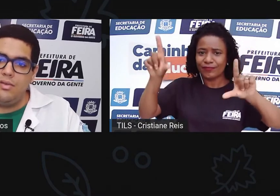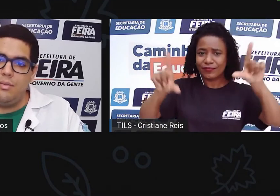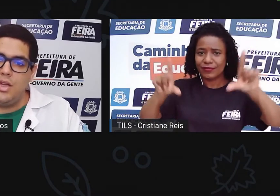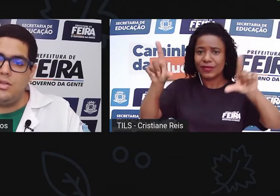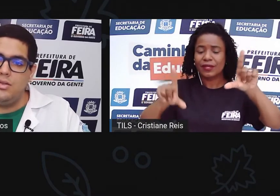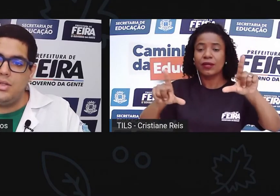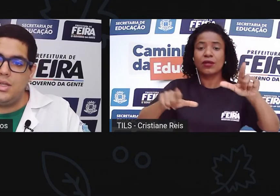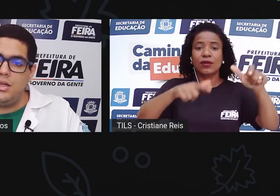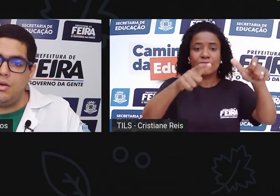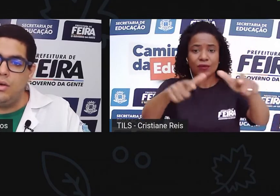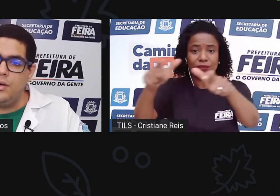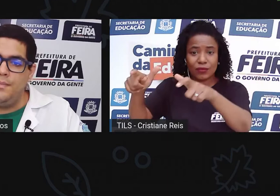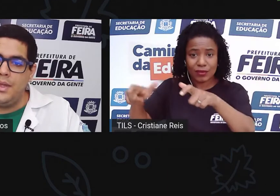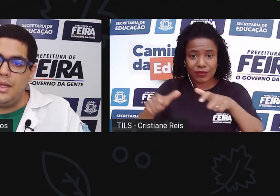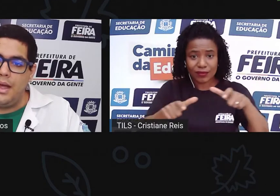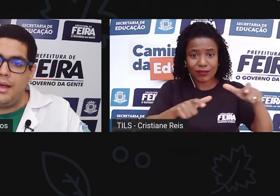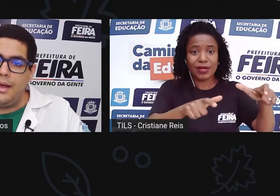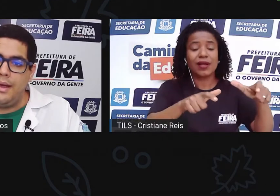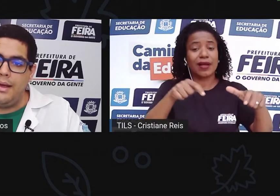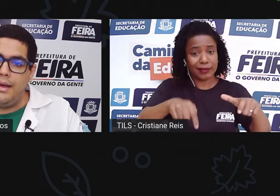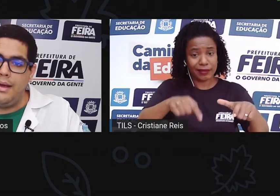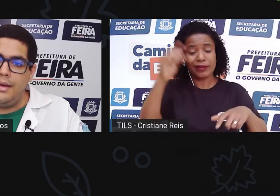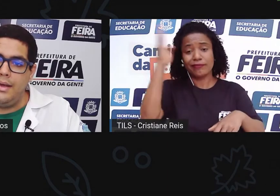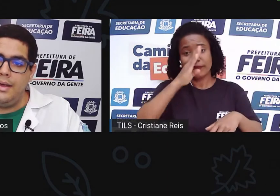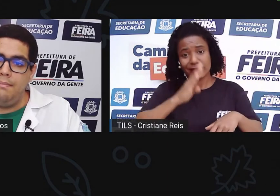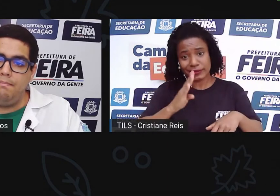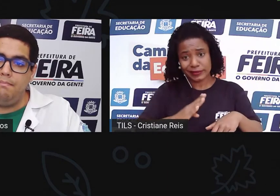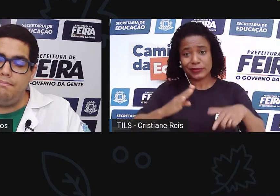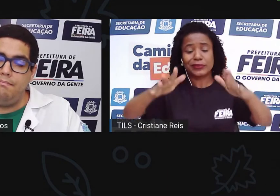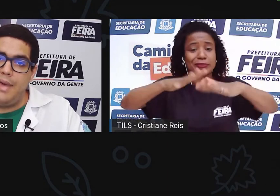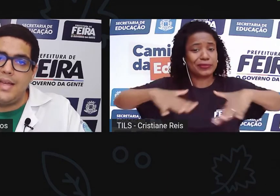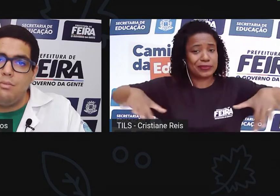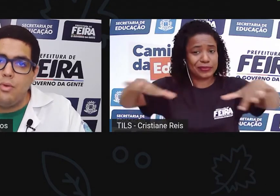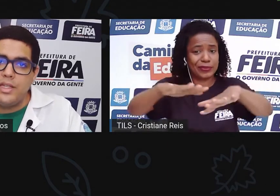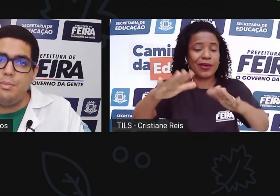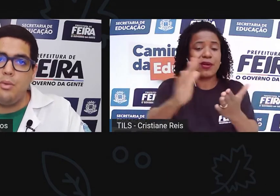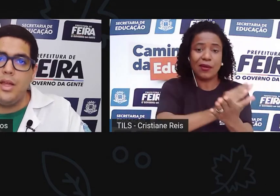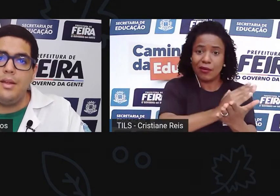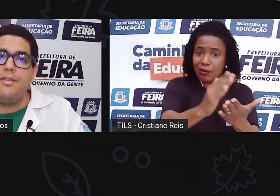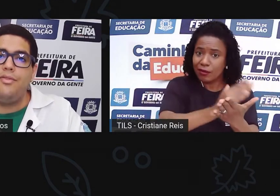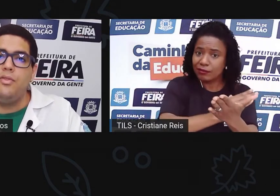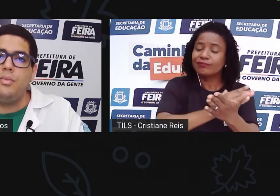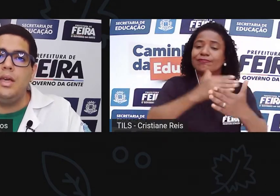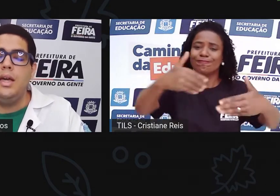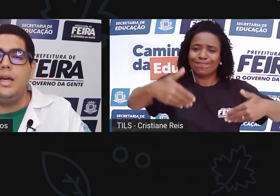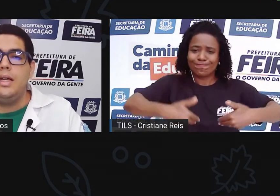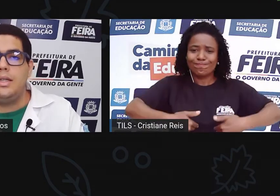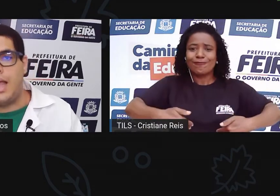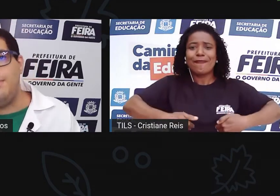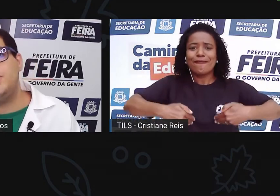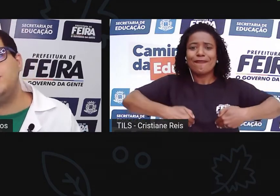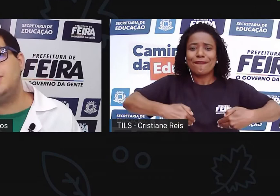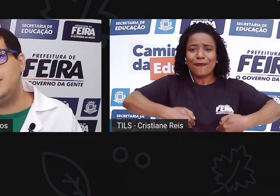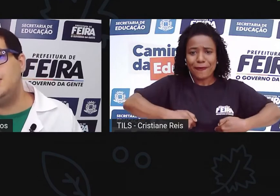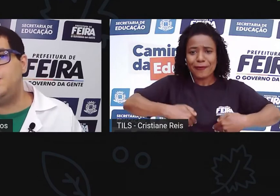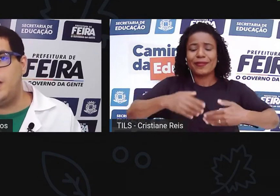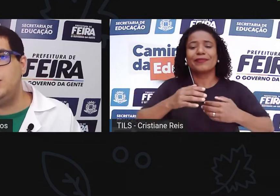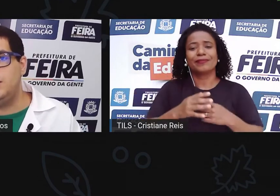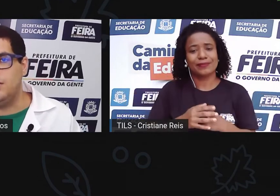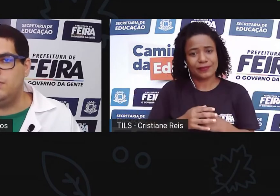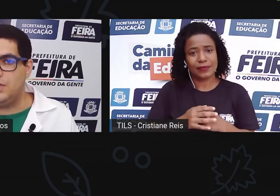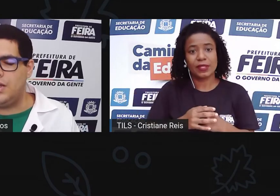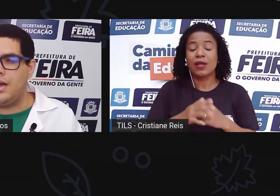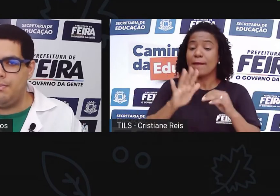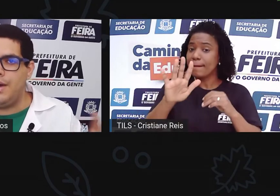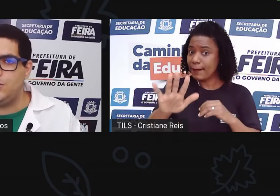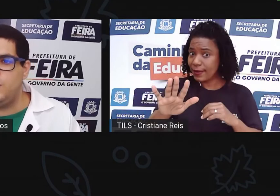instalando novamente no nosso território. E mesmo com esse problema da fome, tem pessoas que